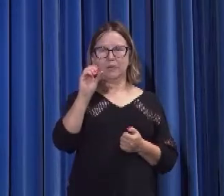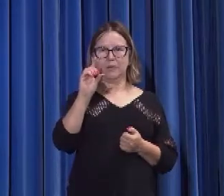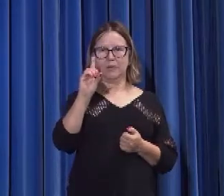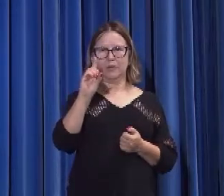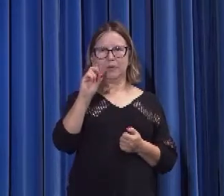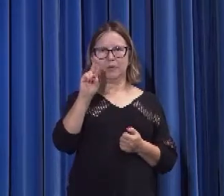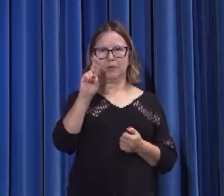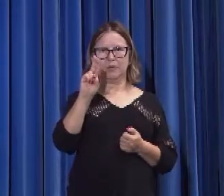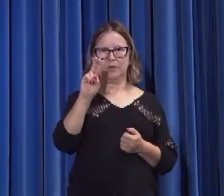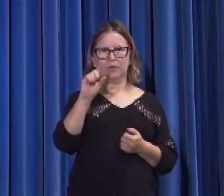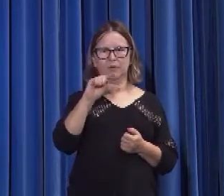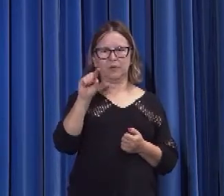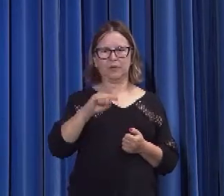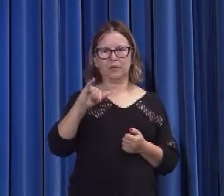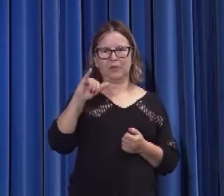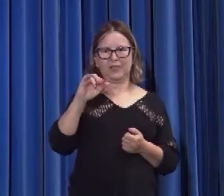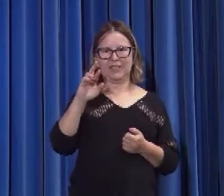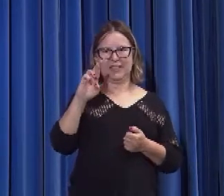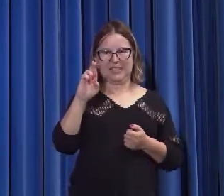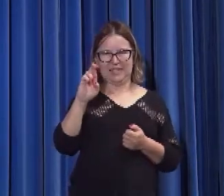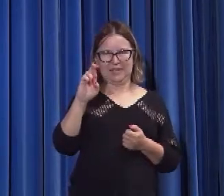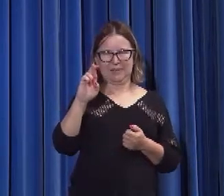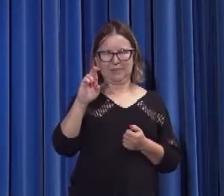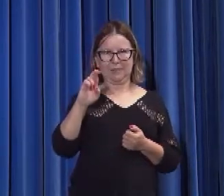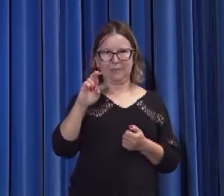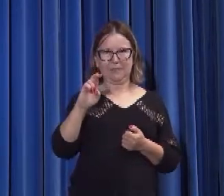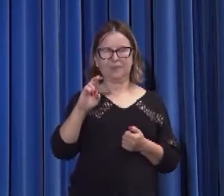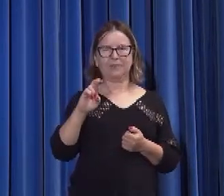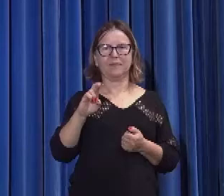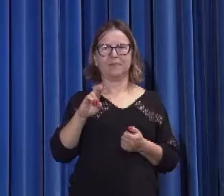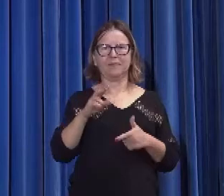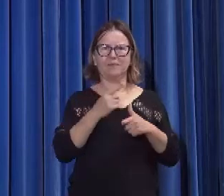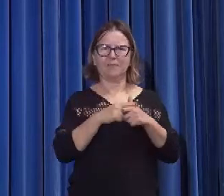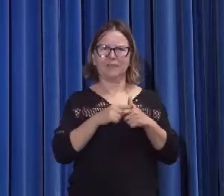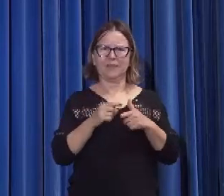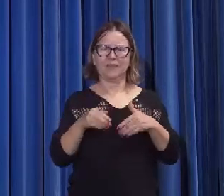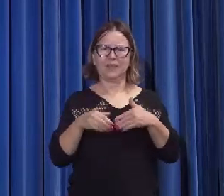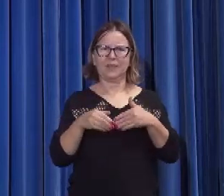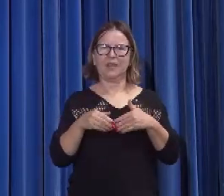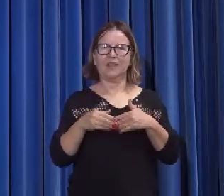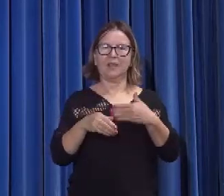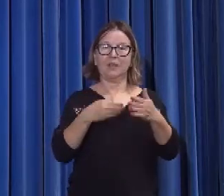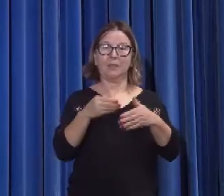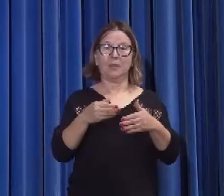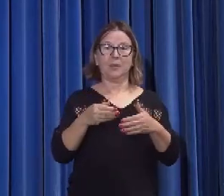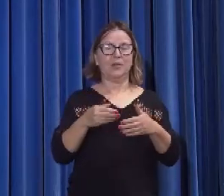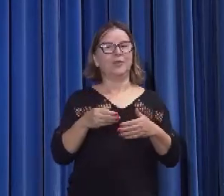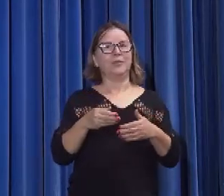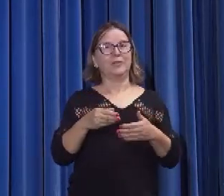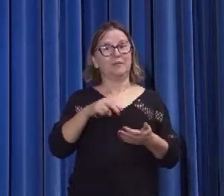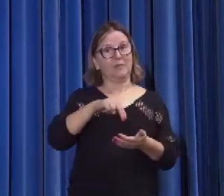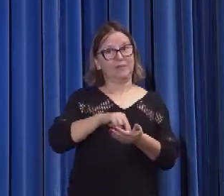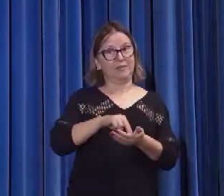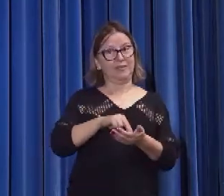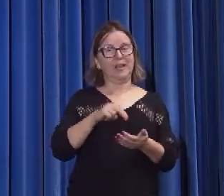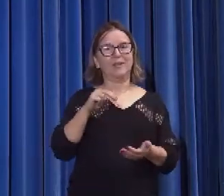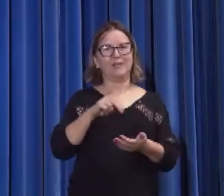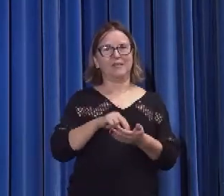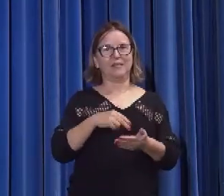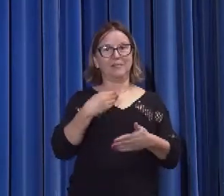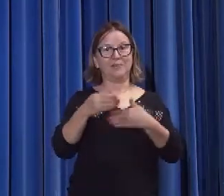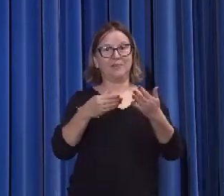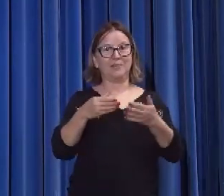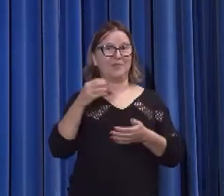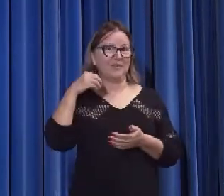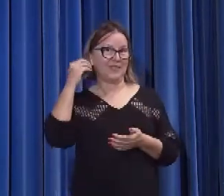A tribulação produz perseverança. A perseverança produz experiência. A experiência, que é o caráter aprovado,